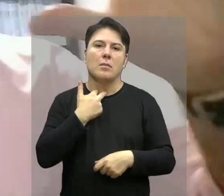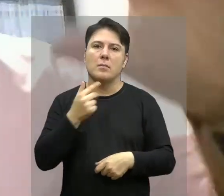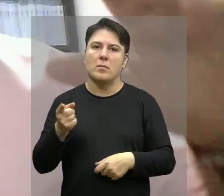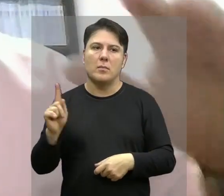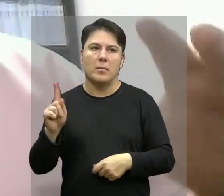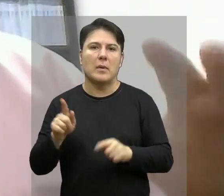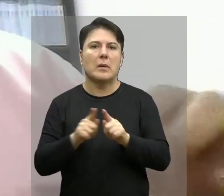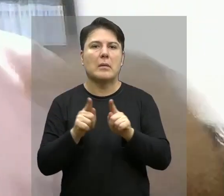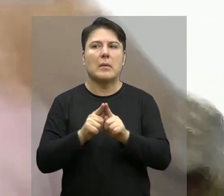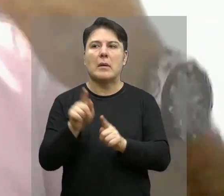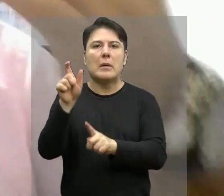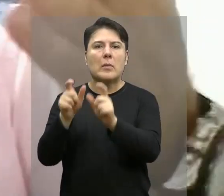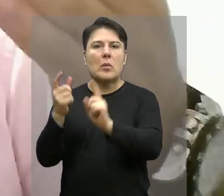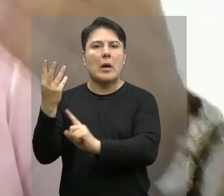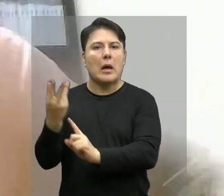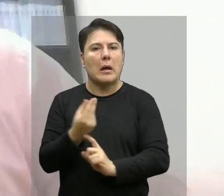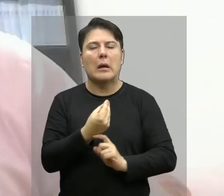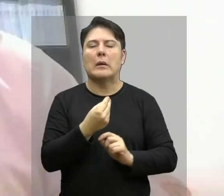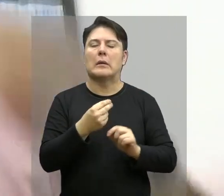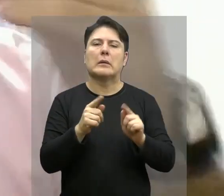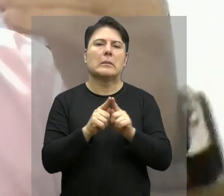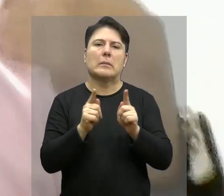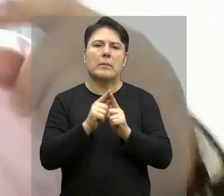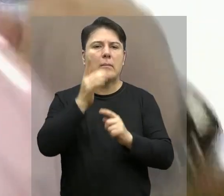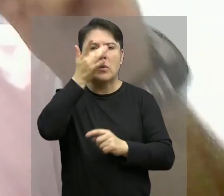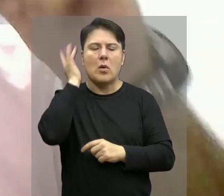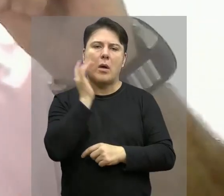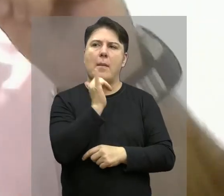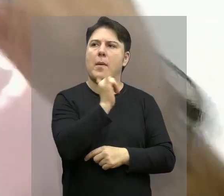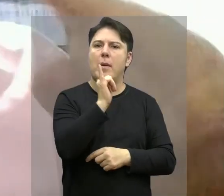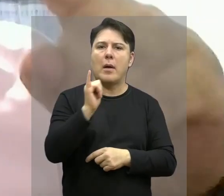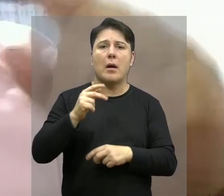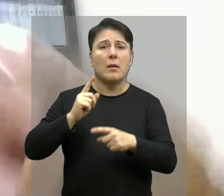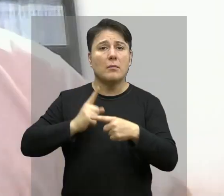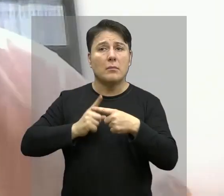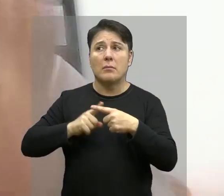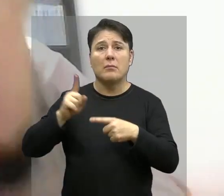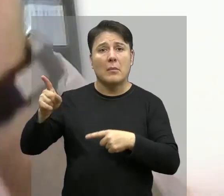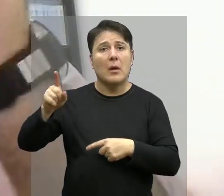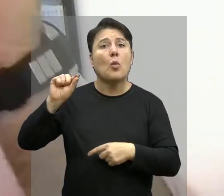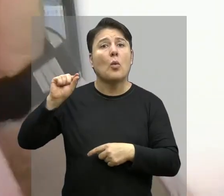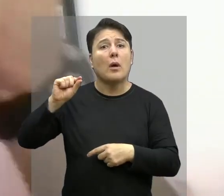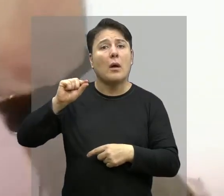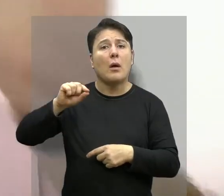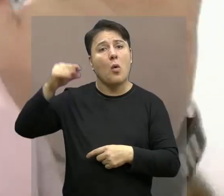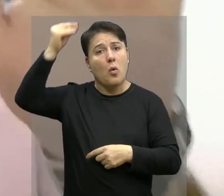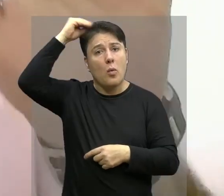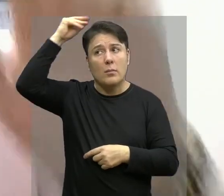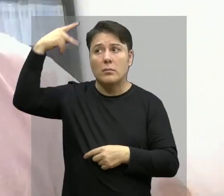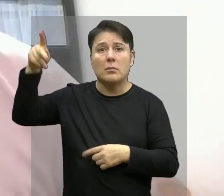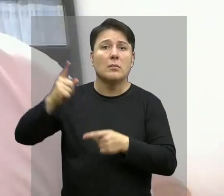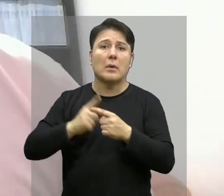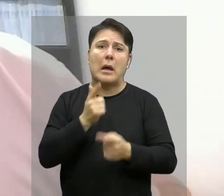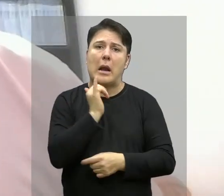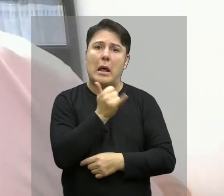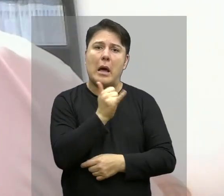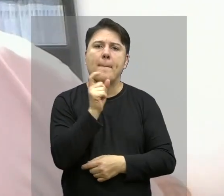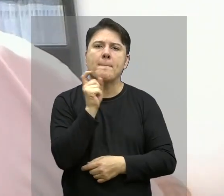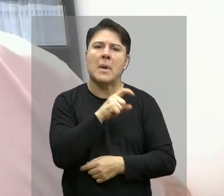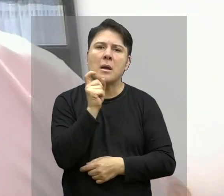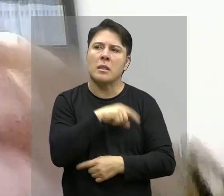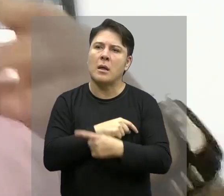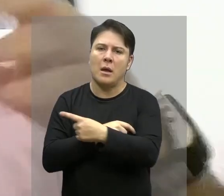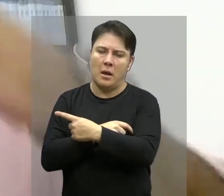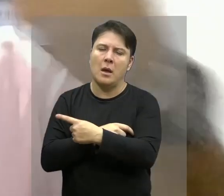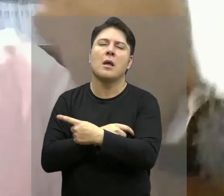fazer, artistas, etc., influencers, que são grandes culpados porque eles mentem, o jogo deles é diferente, né?